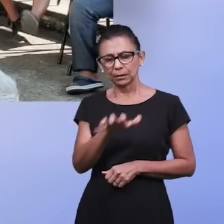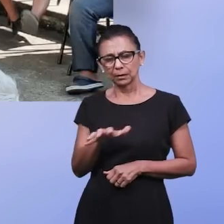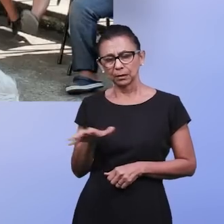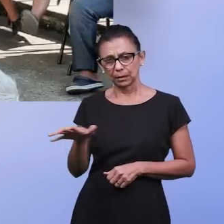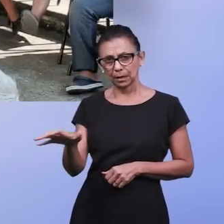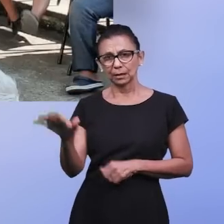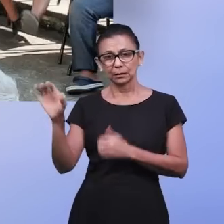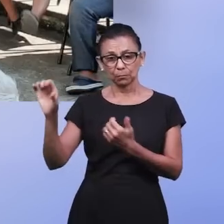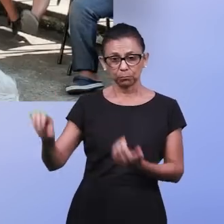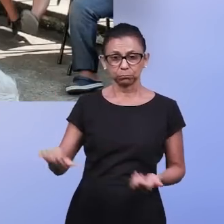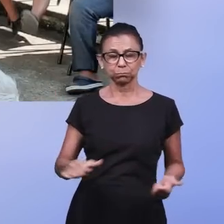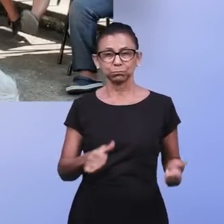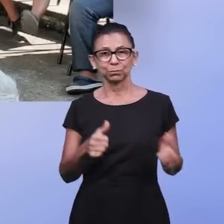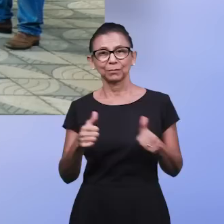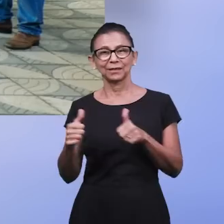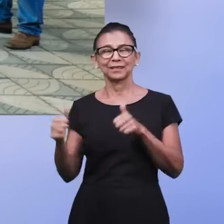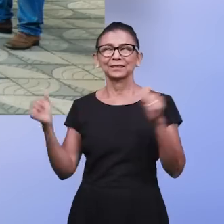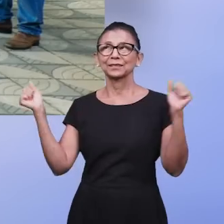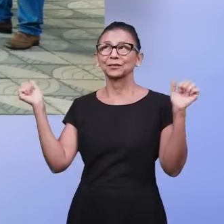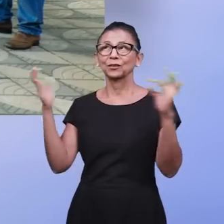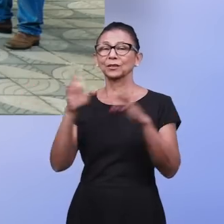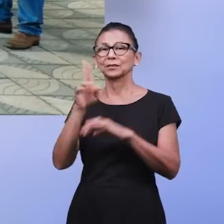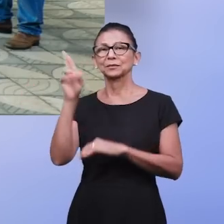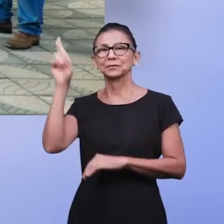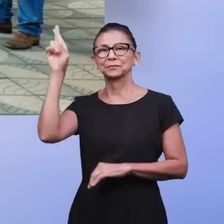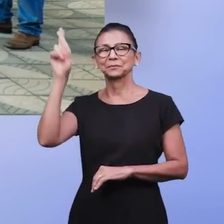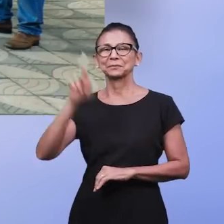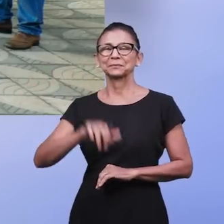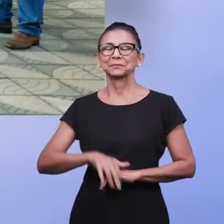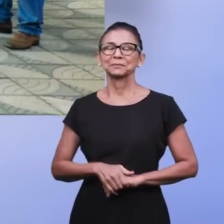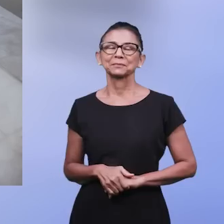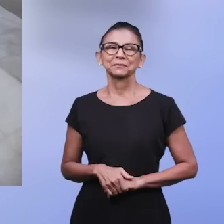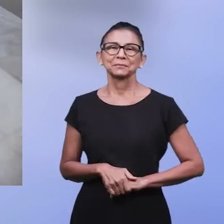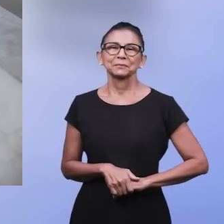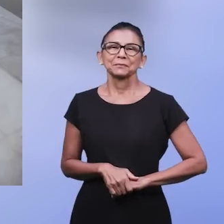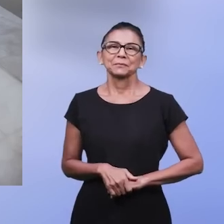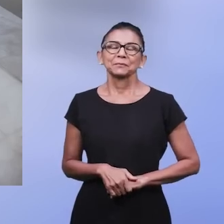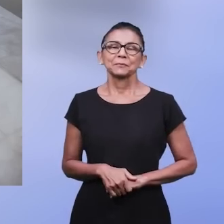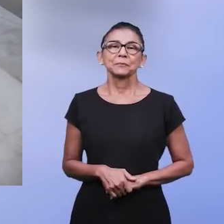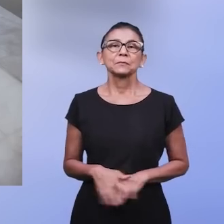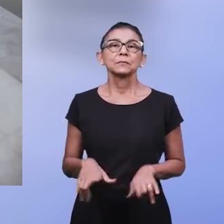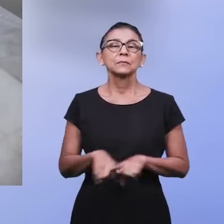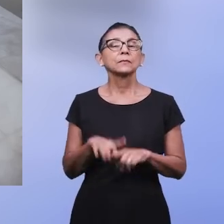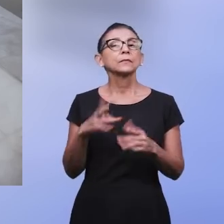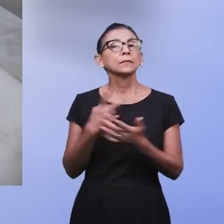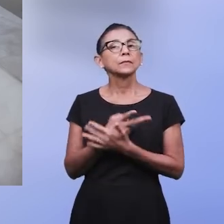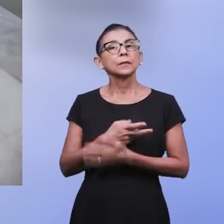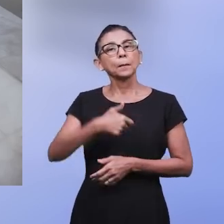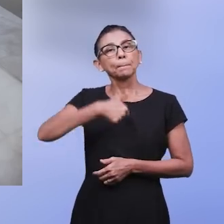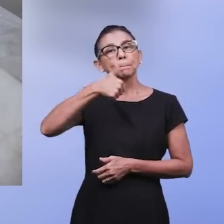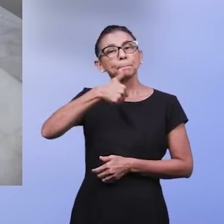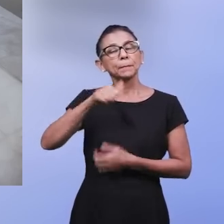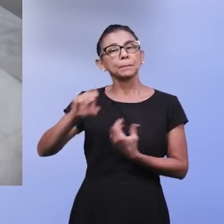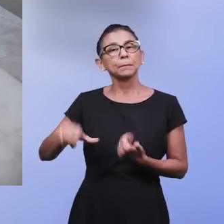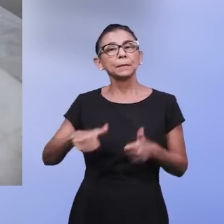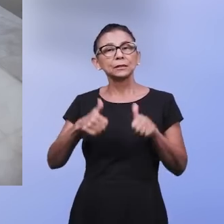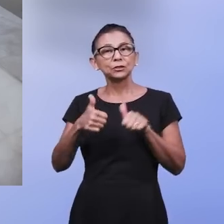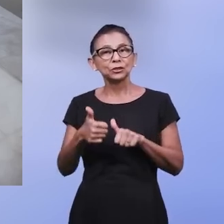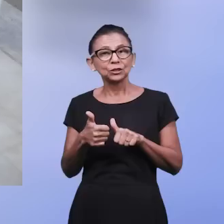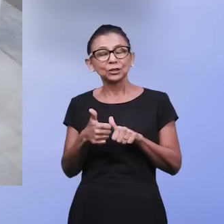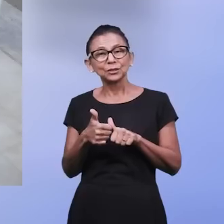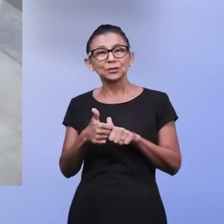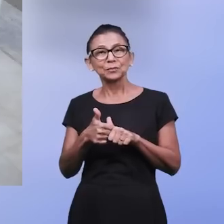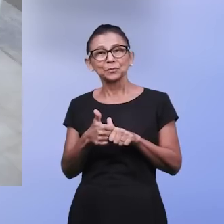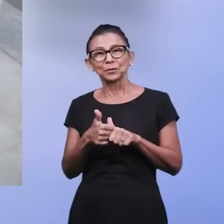que desceram as águas para a glória do nosso Deus. Foi realizado o primeiro batismo no novo batistério